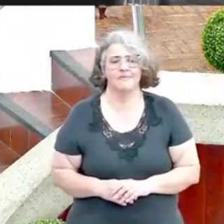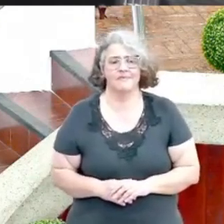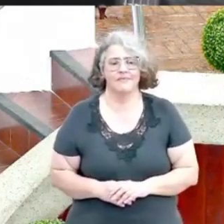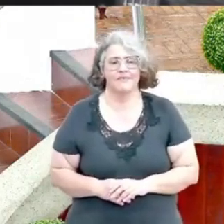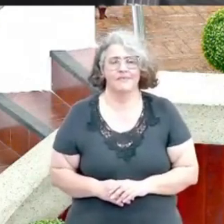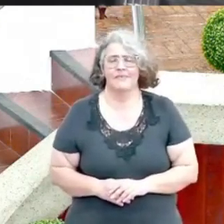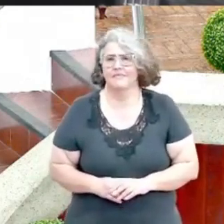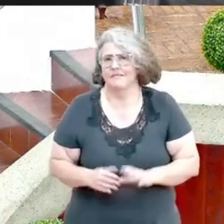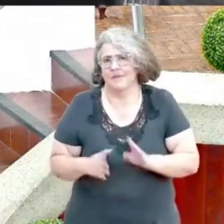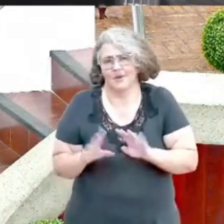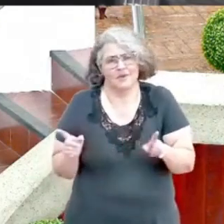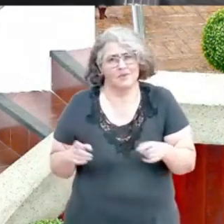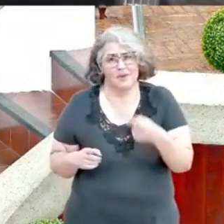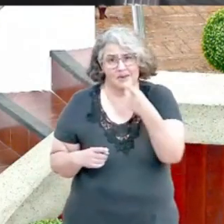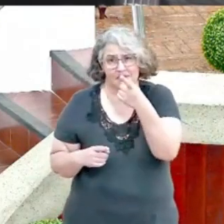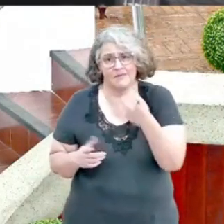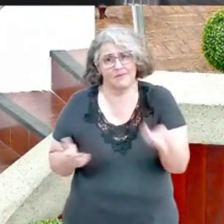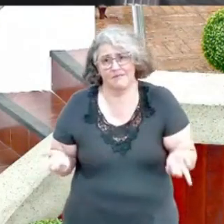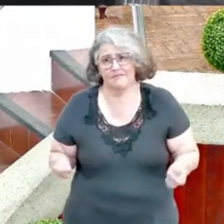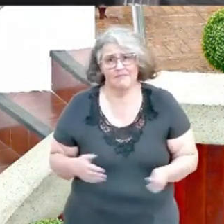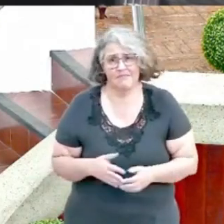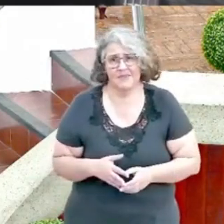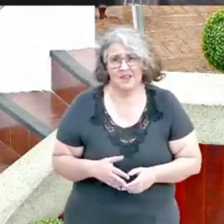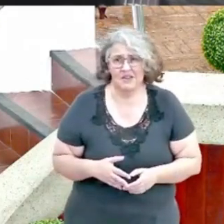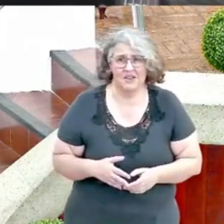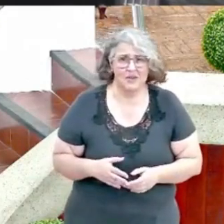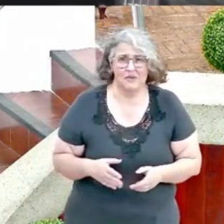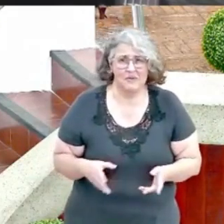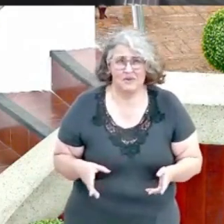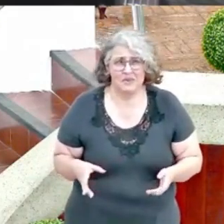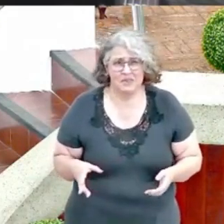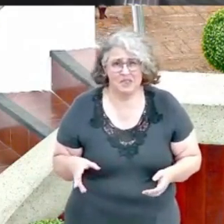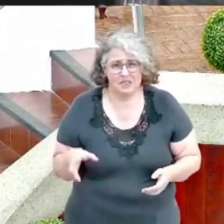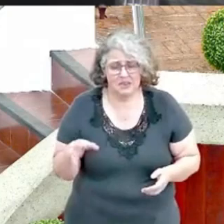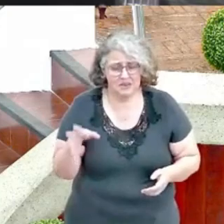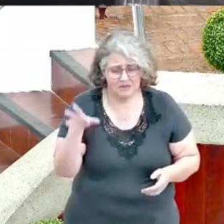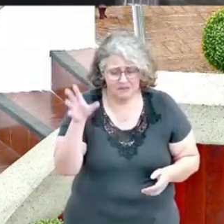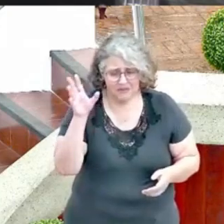Talvez você esteja me ouvindo falar e não esteja entendendo nada.